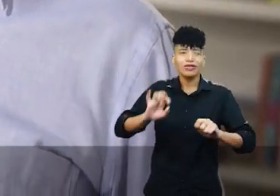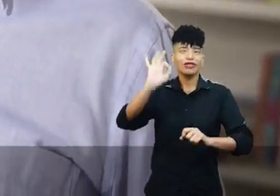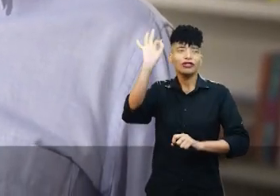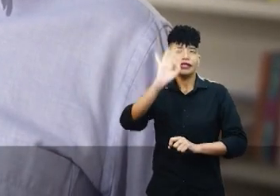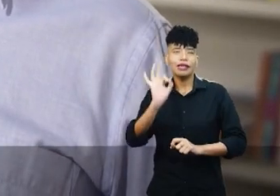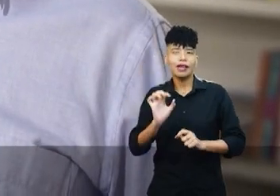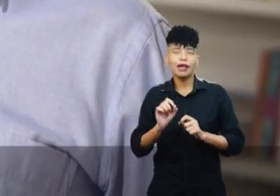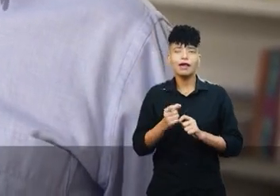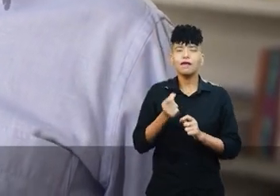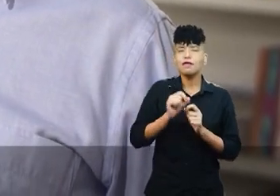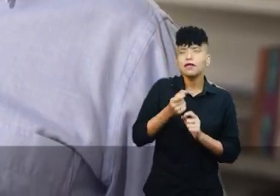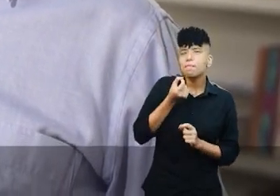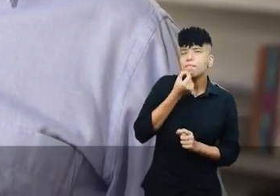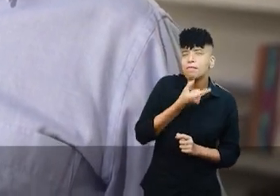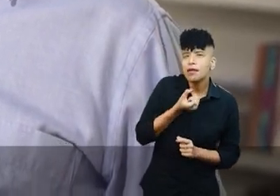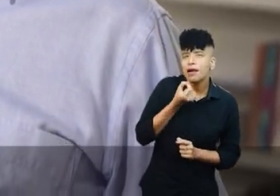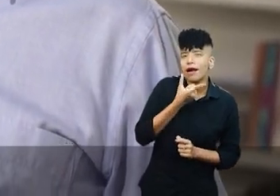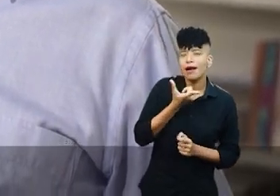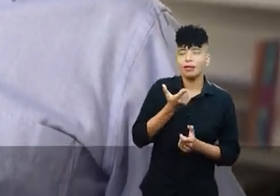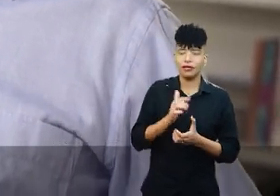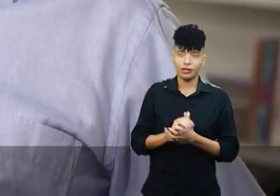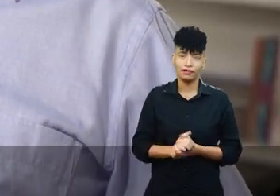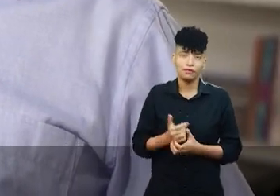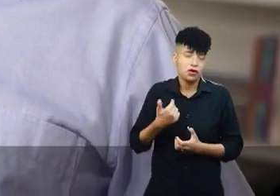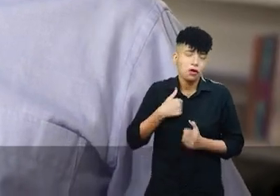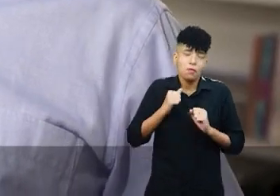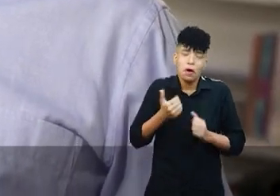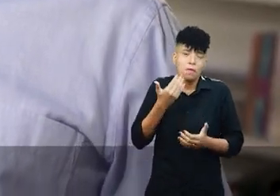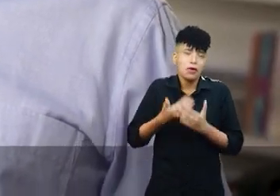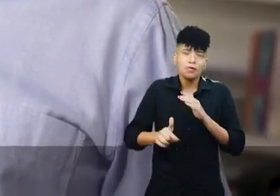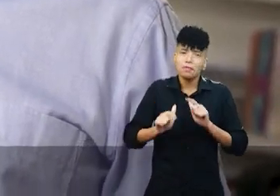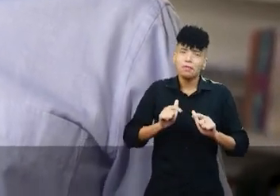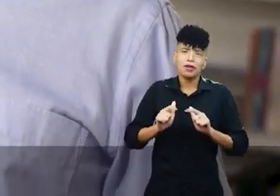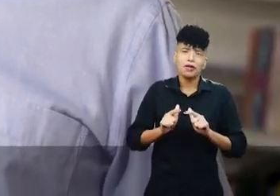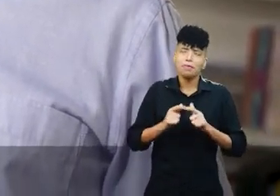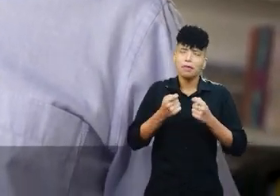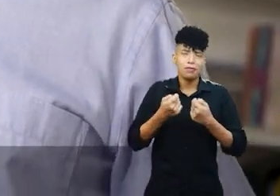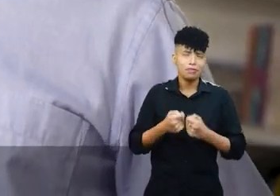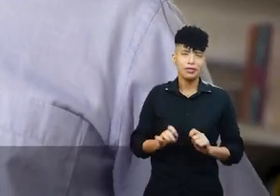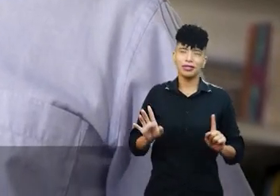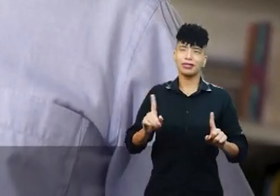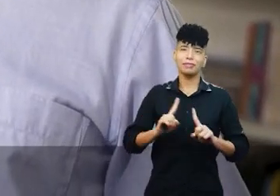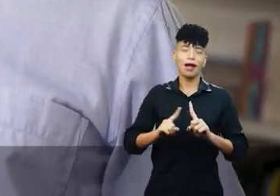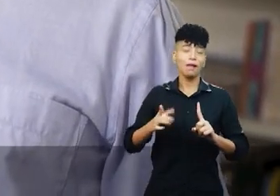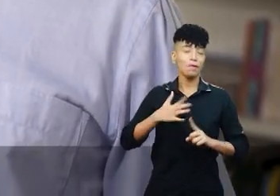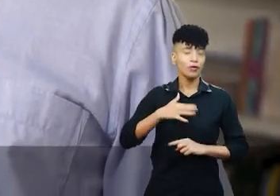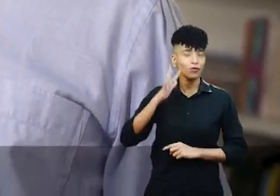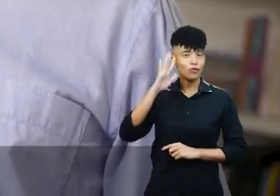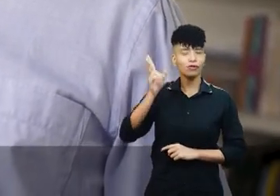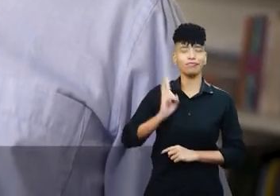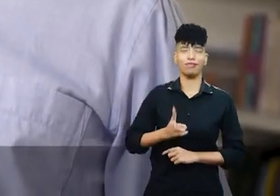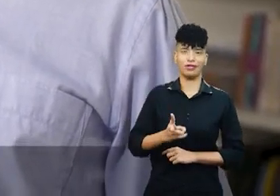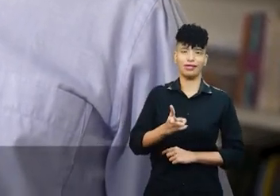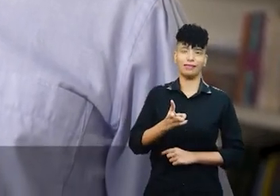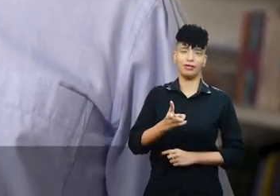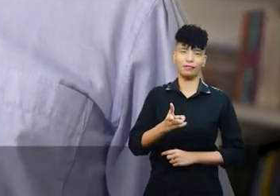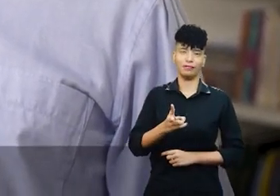rir. Não faz mal. Perco o emprego, mas não perco o meu sonho.